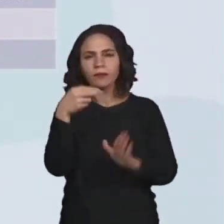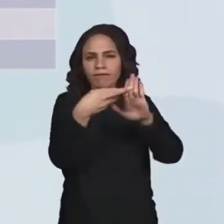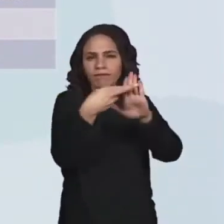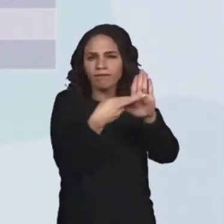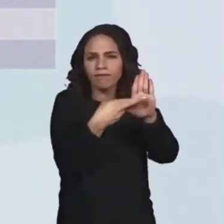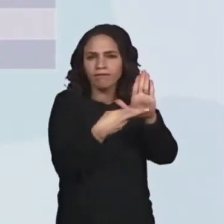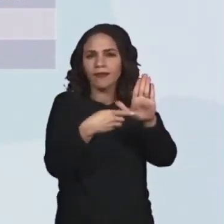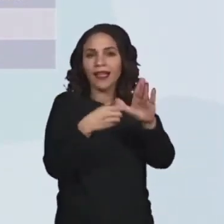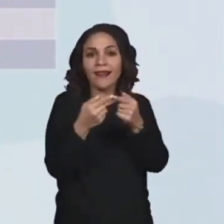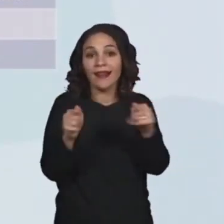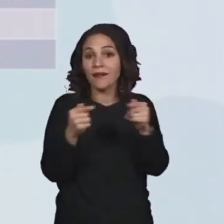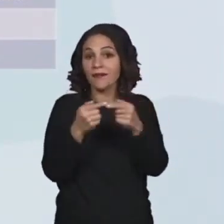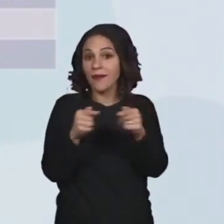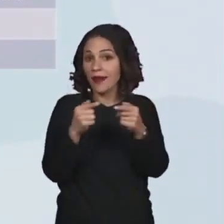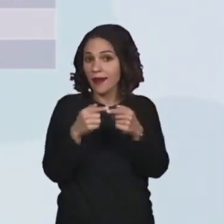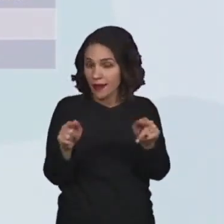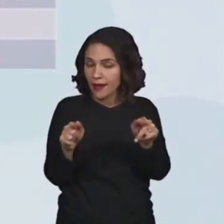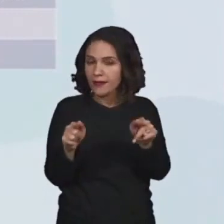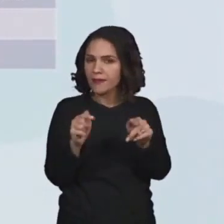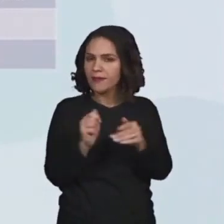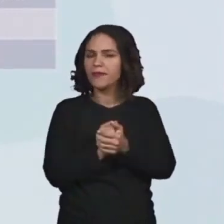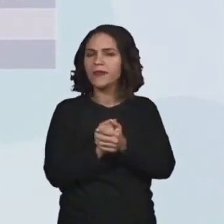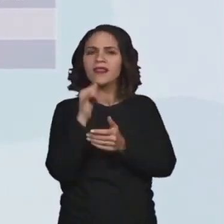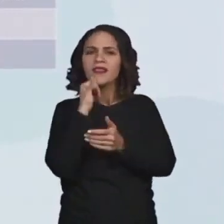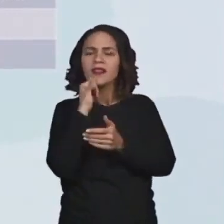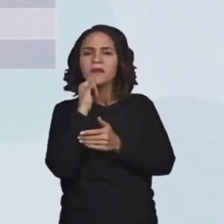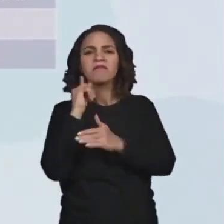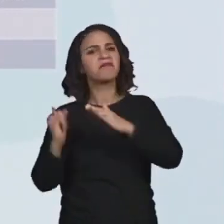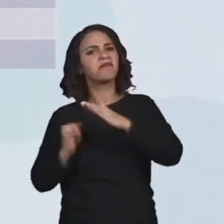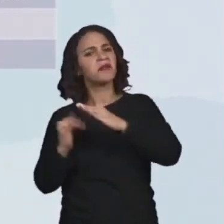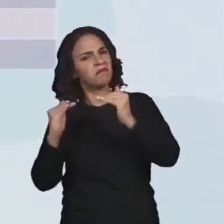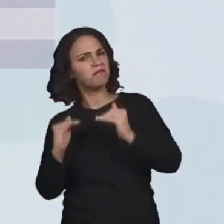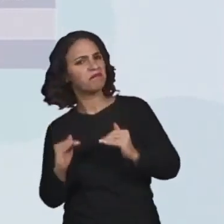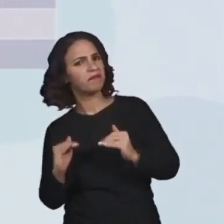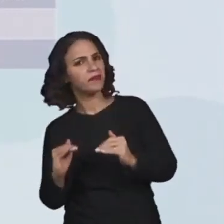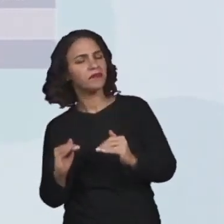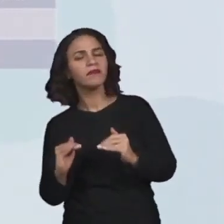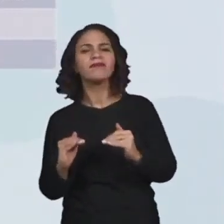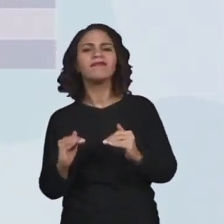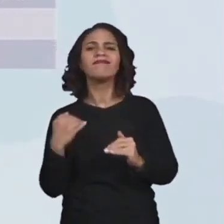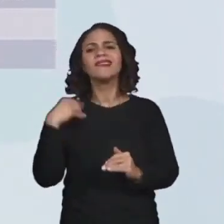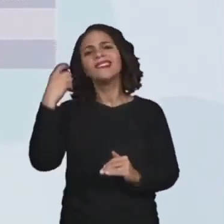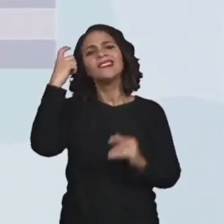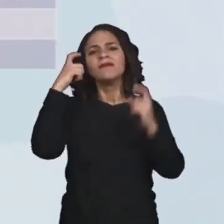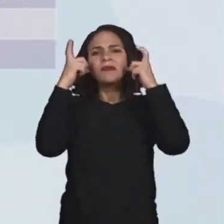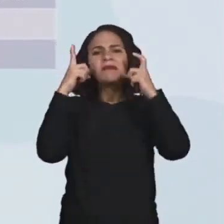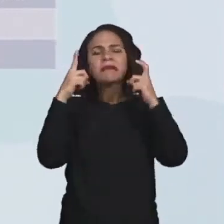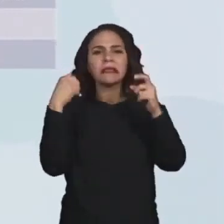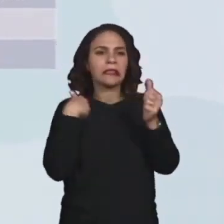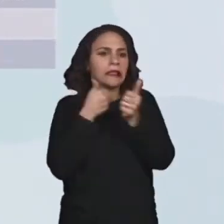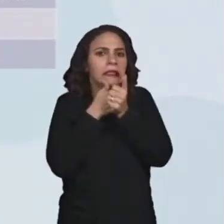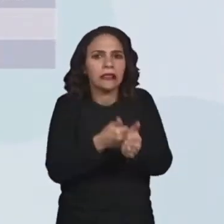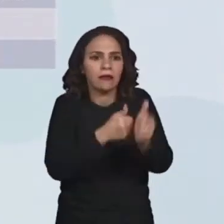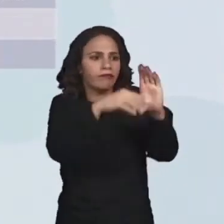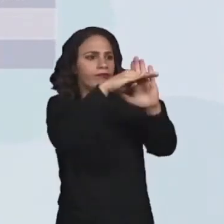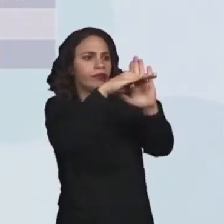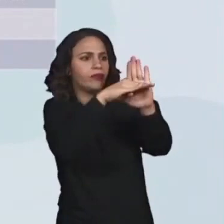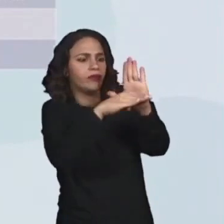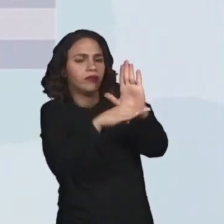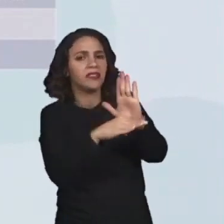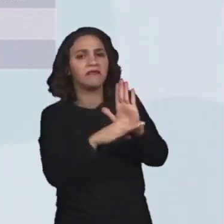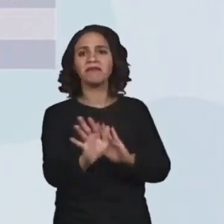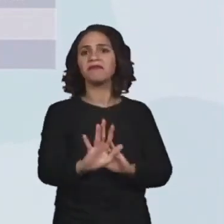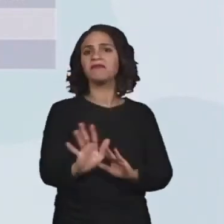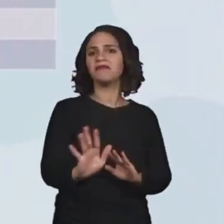normas gramaticais. Numa situação informal, há uma despreocupação com esse uso das normas gramaticais.